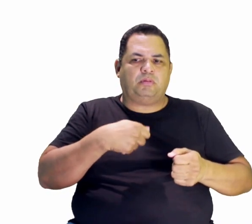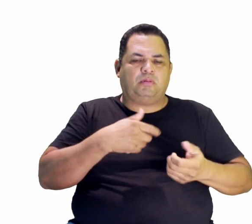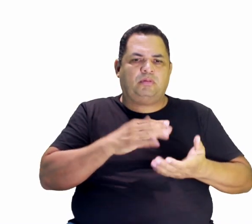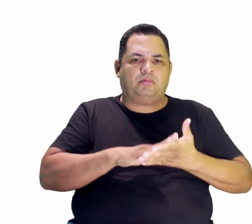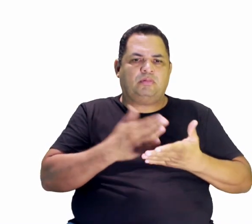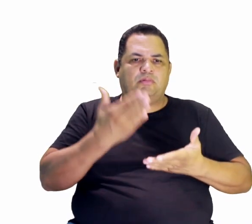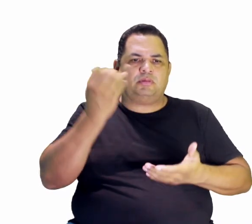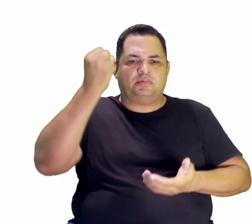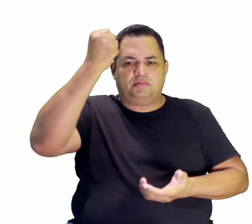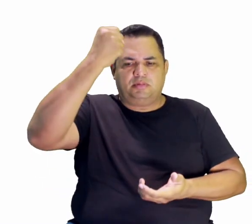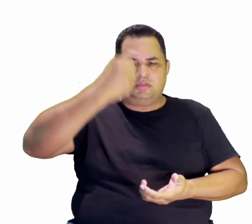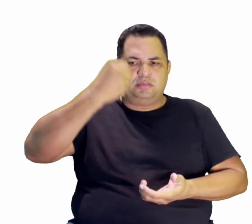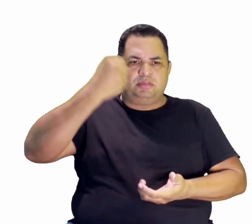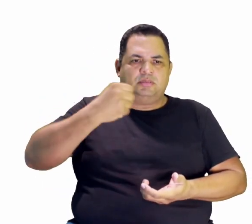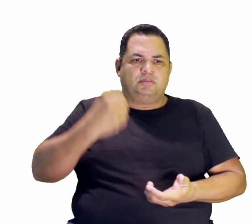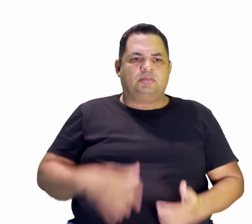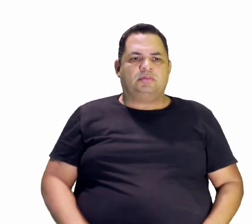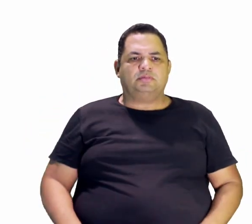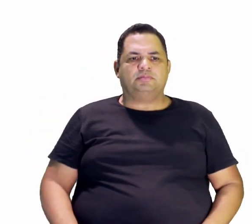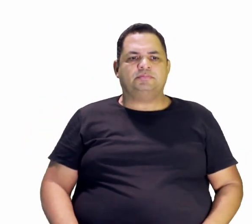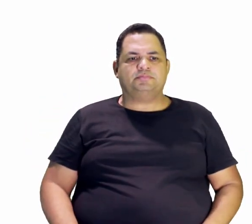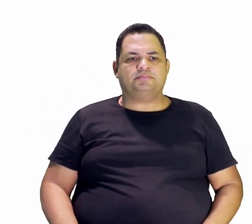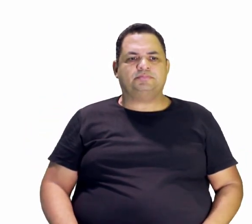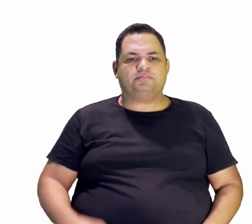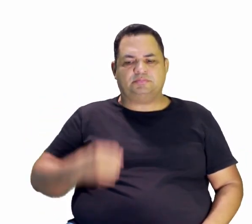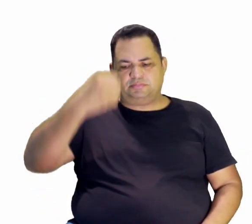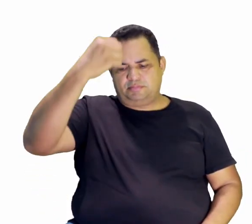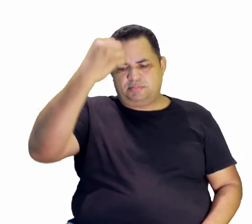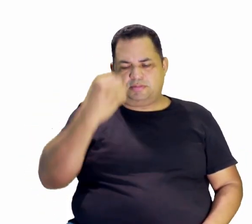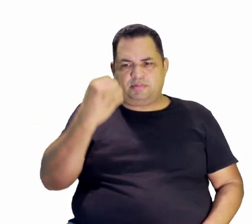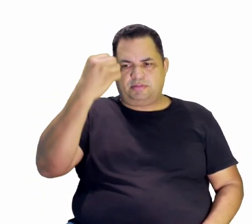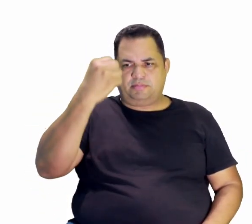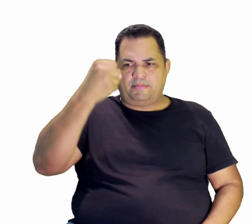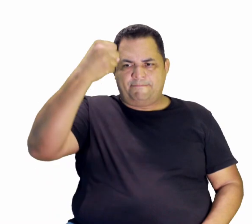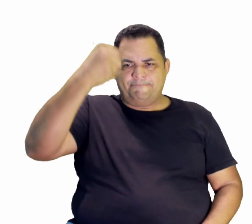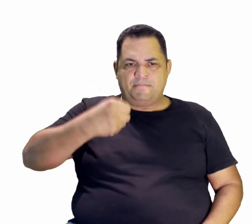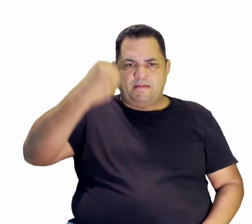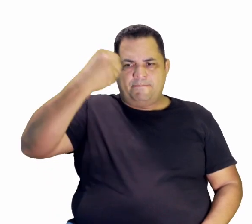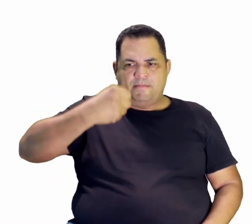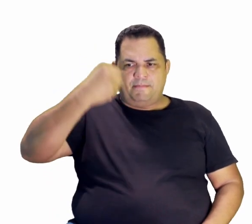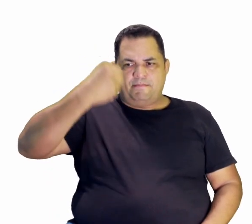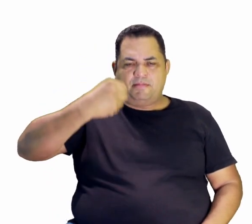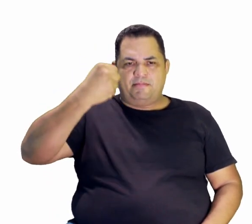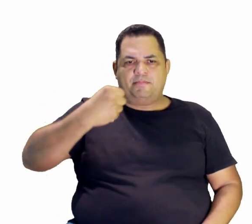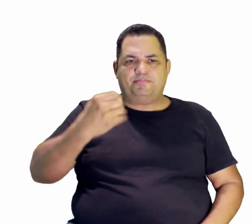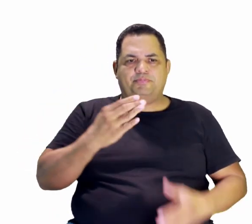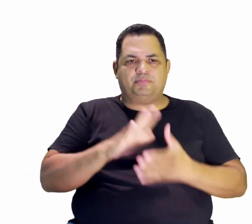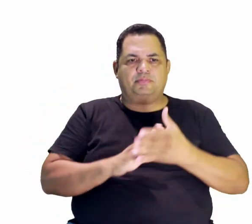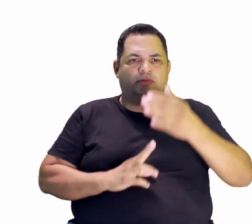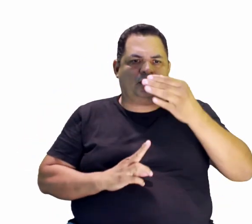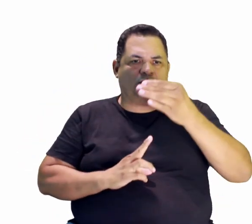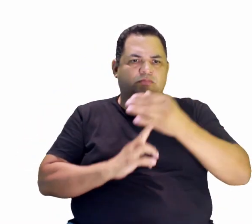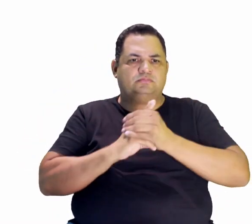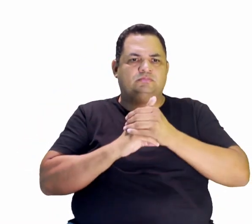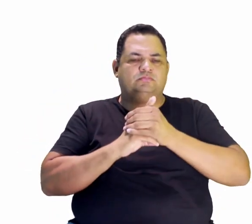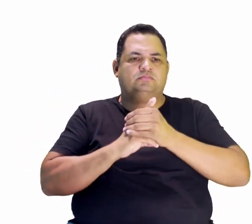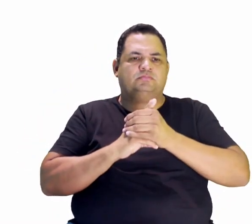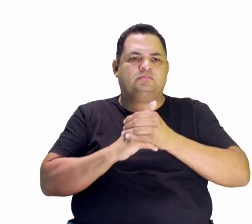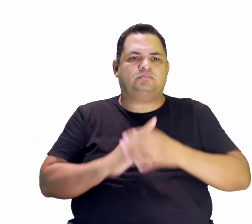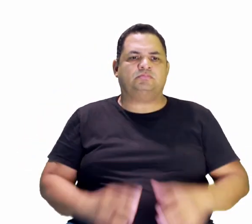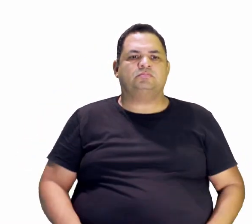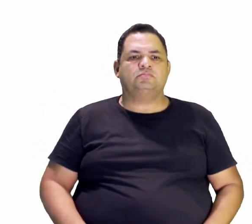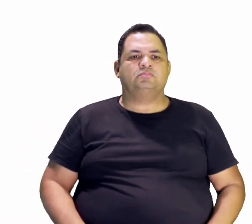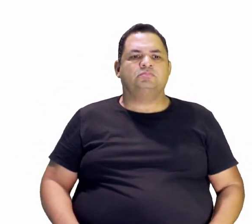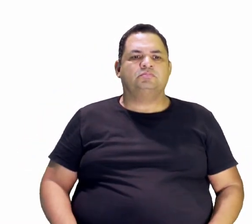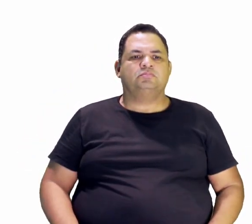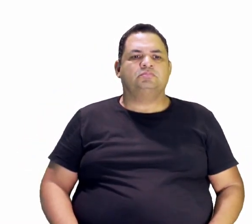o movimento de bater, com essa parte aqui embaixo, para baixo, para que essa parte aqui, ao ser lançada para baixo